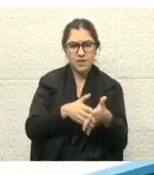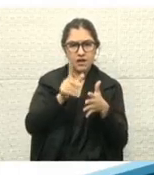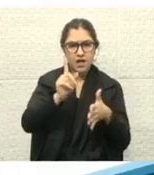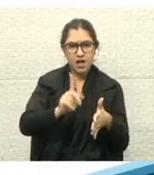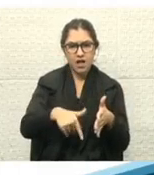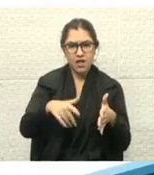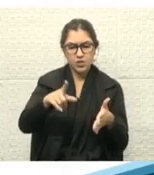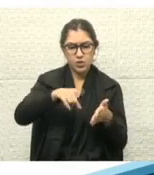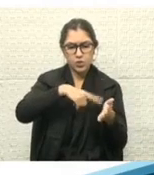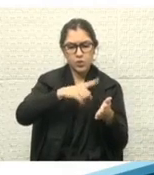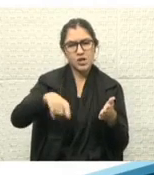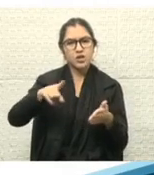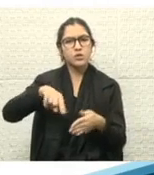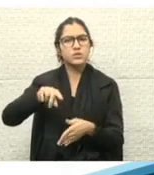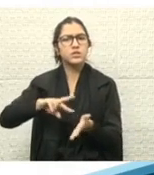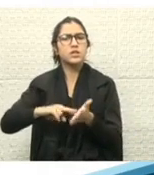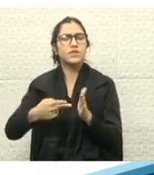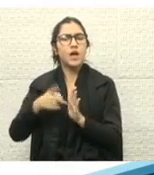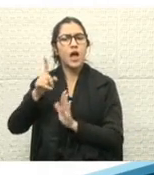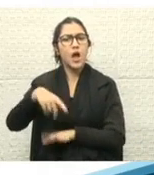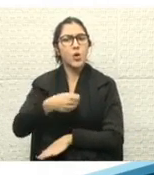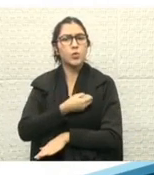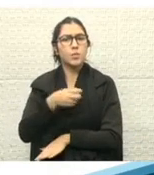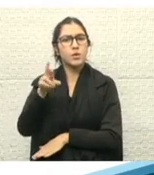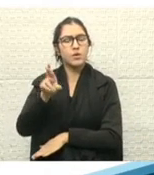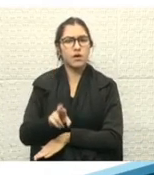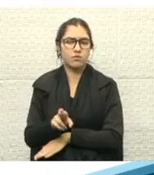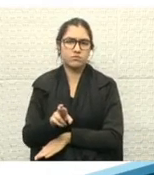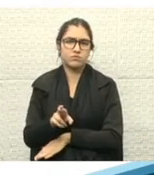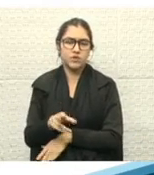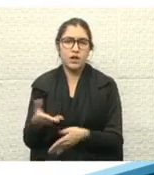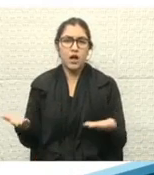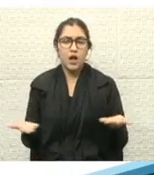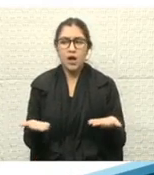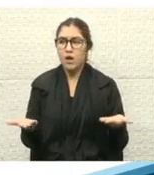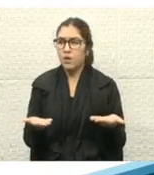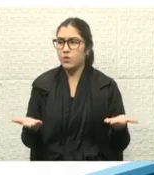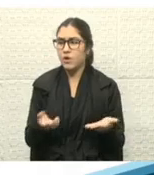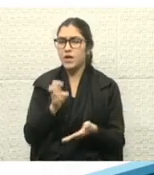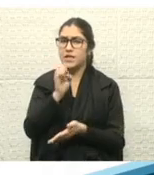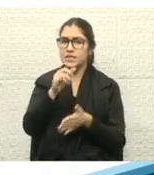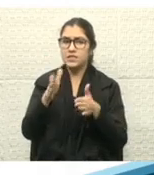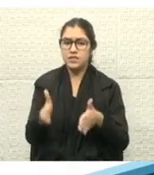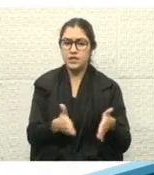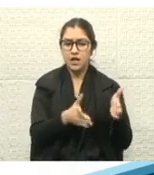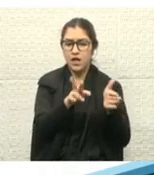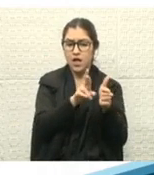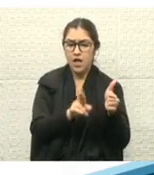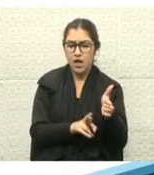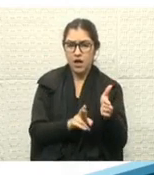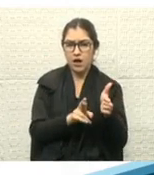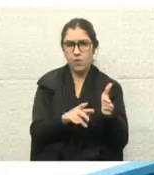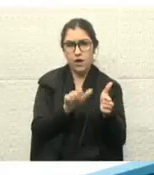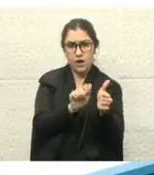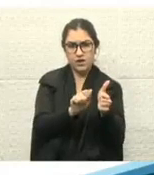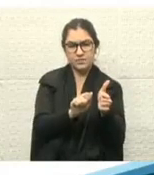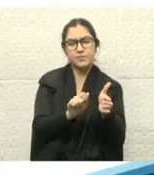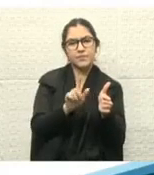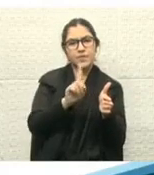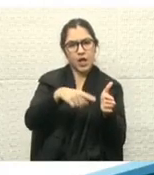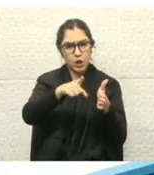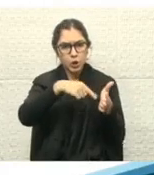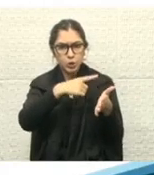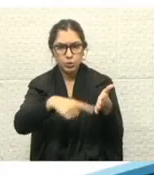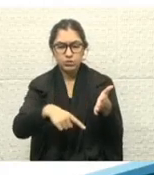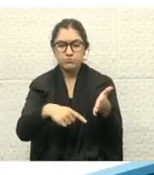nula, nós dizemos que ele é um número real. Agora, se a parte real, a parte a, ela é